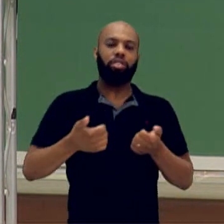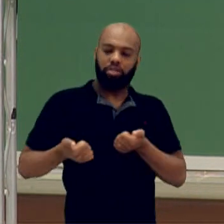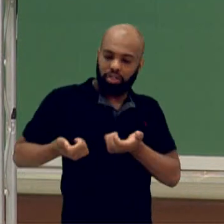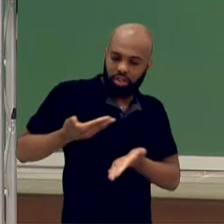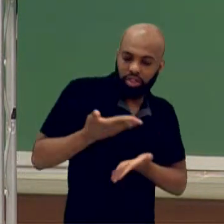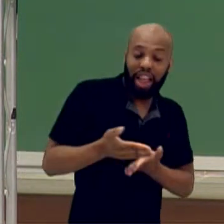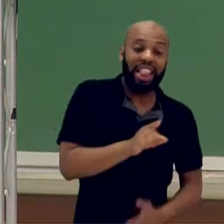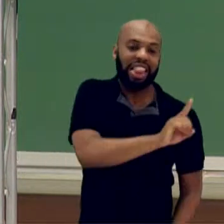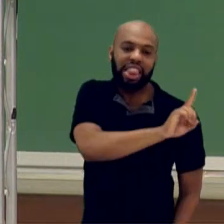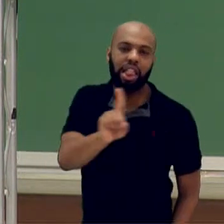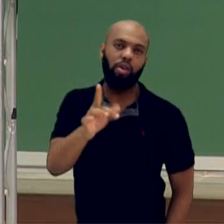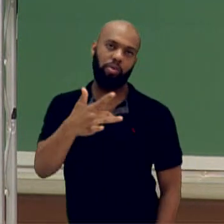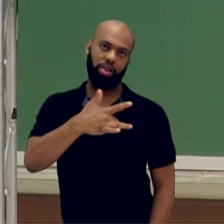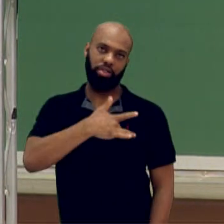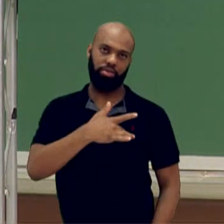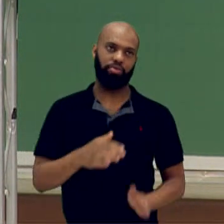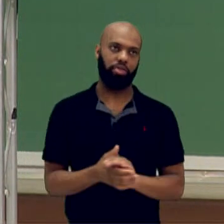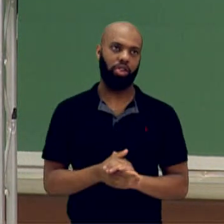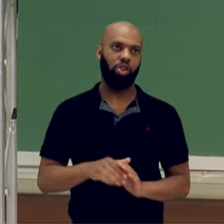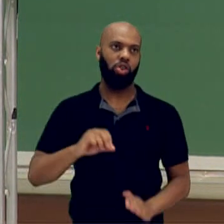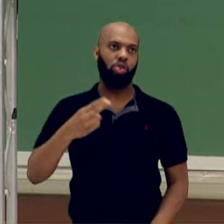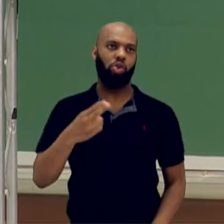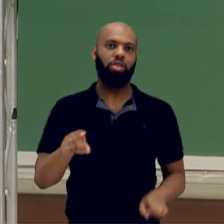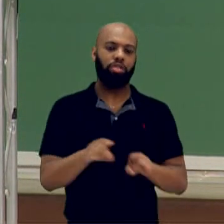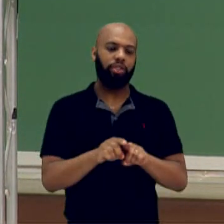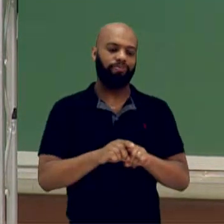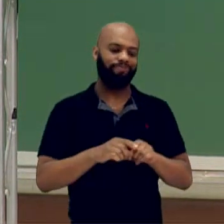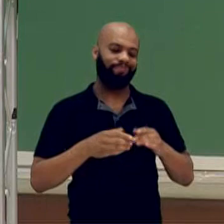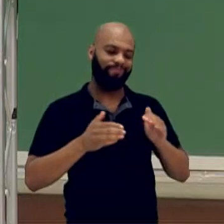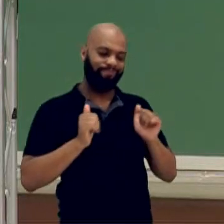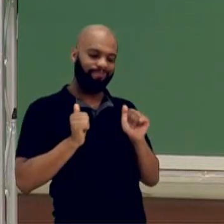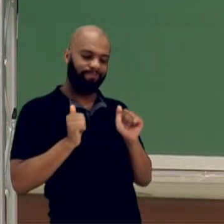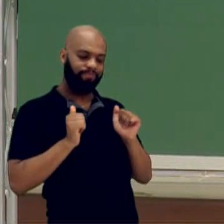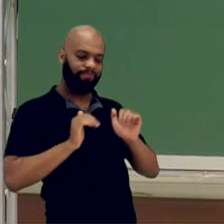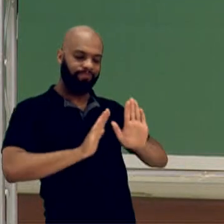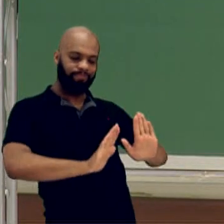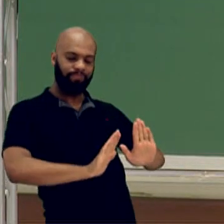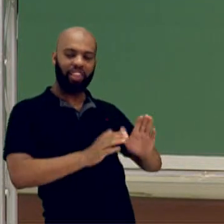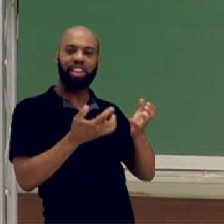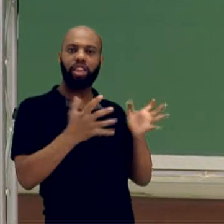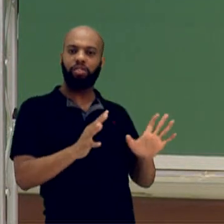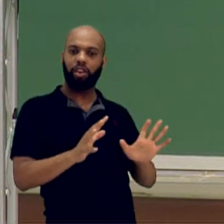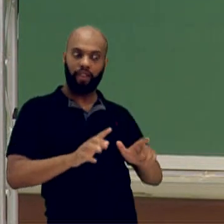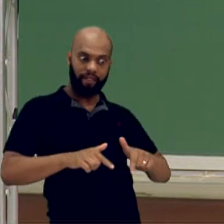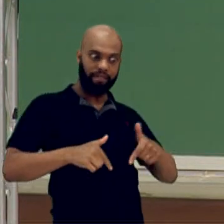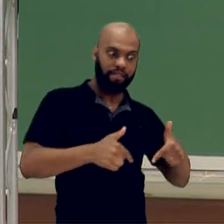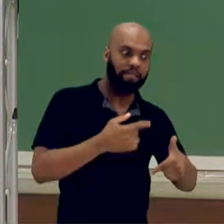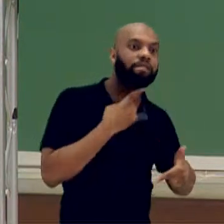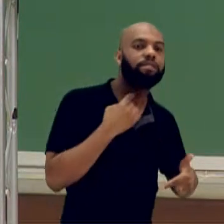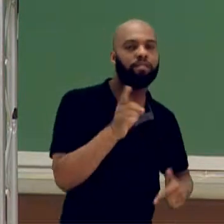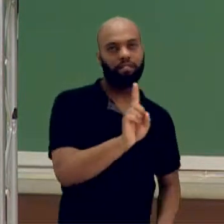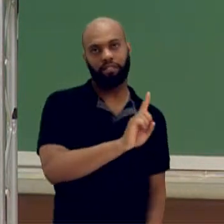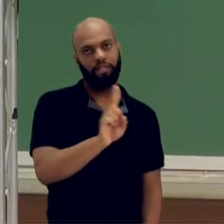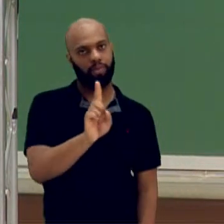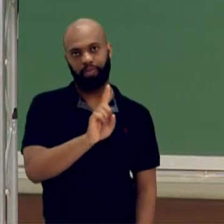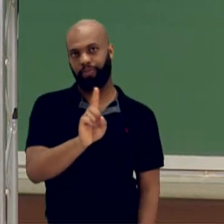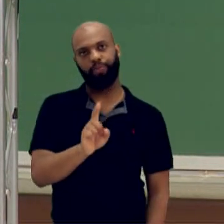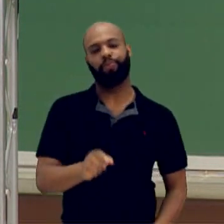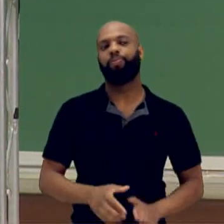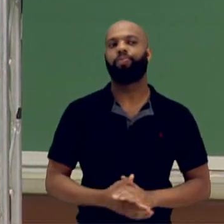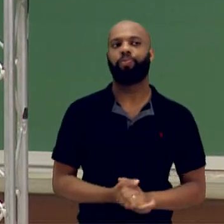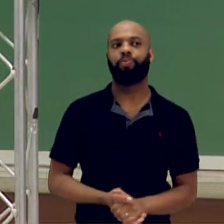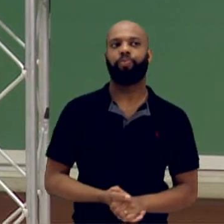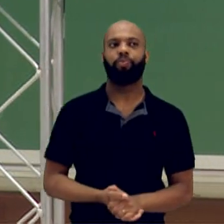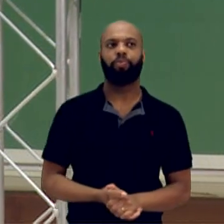a não paixão. Ou então, a indiferença. Não agir por impulso, não se deixar levar pelas vontades do corpo.